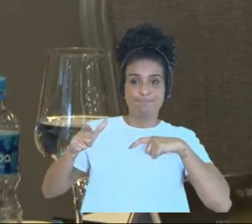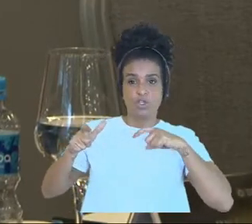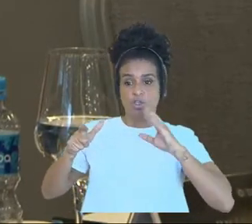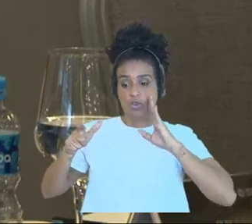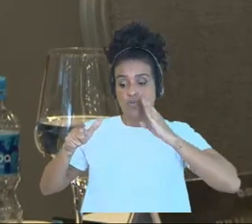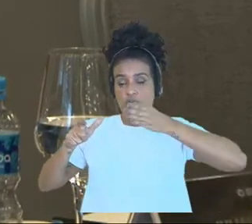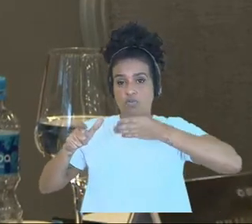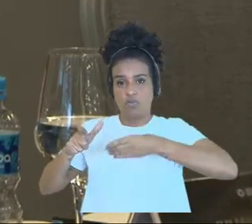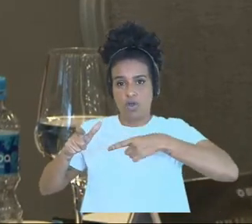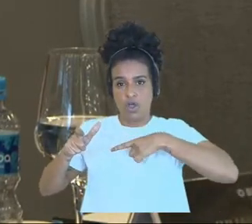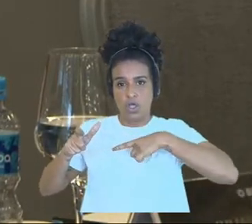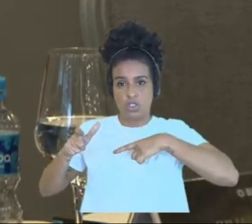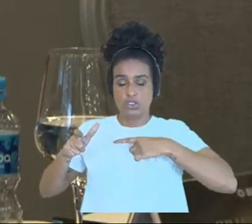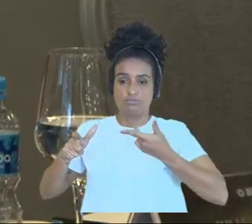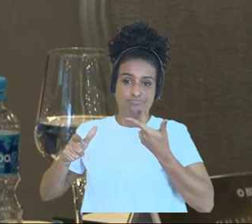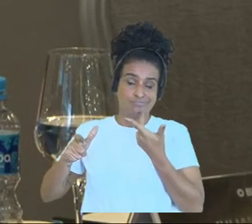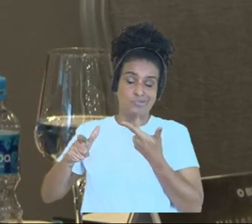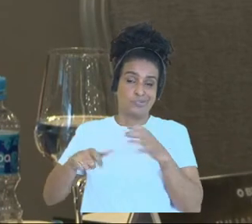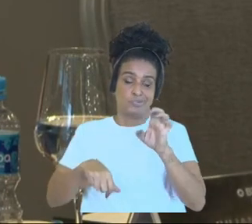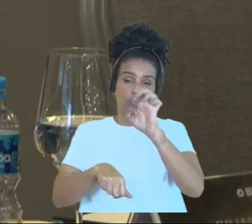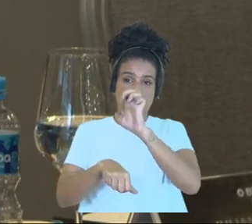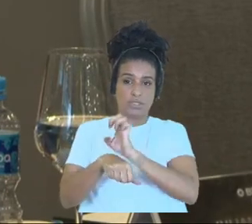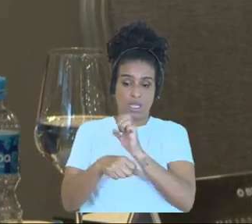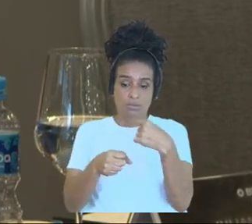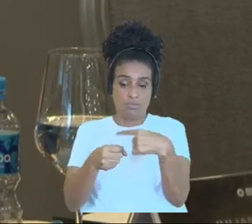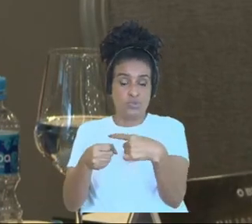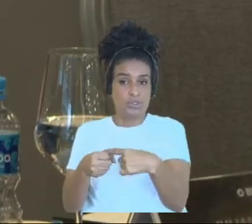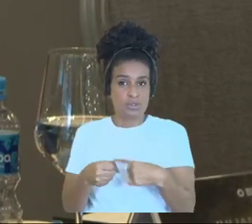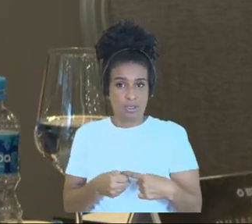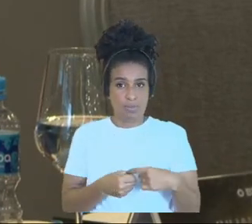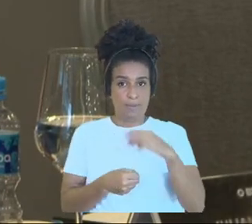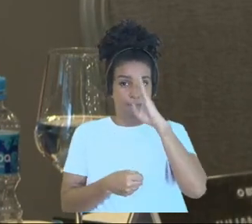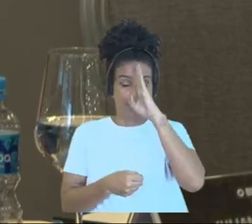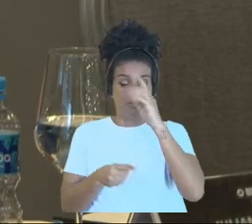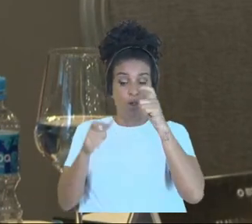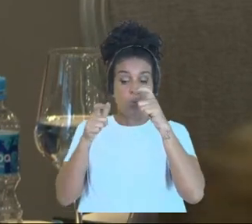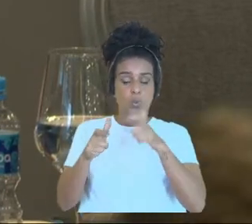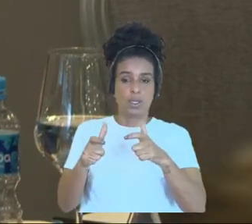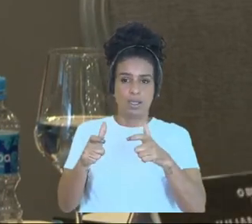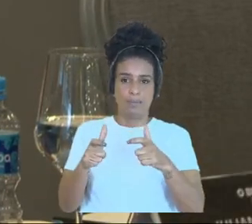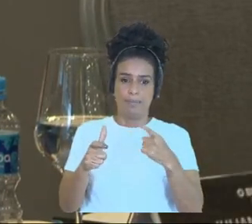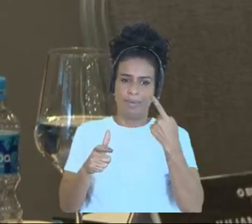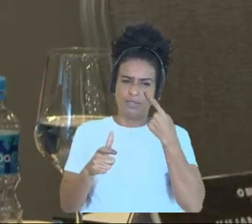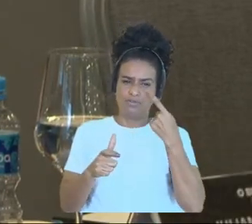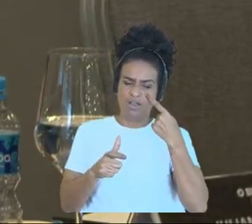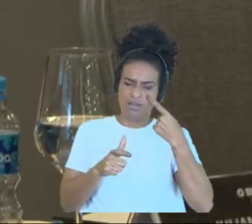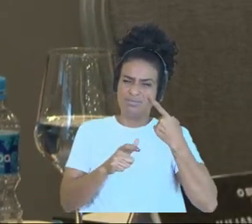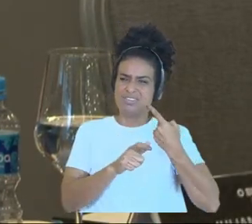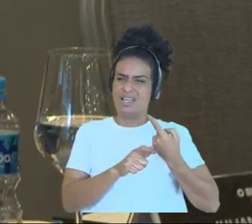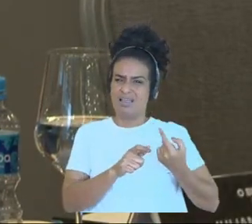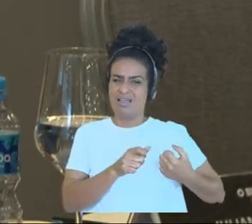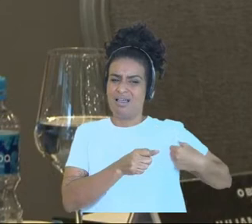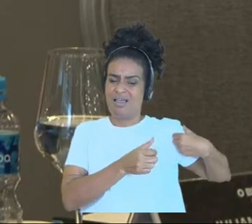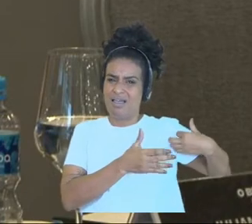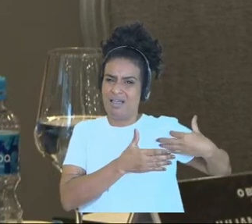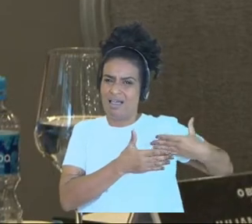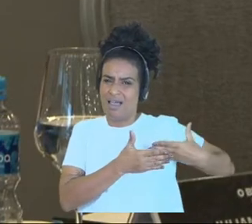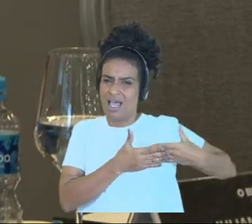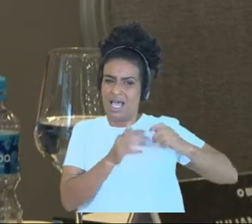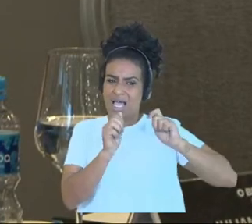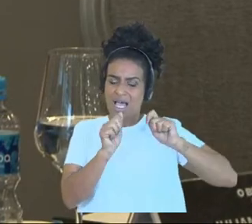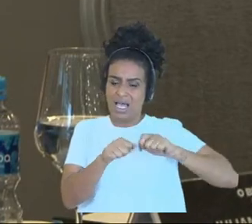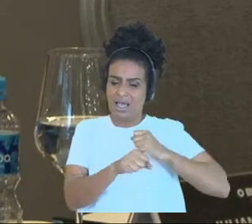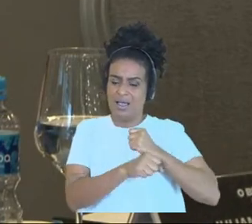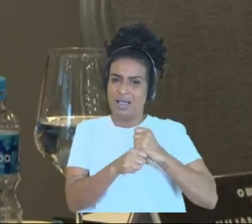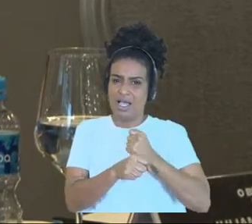concentradas nos subnacionais, ou seja, nos estados e nos municípios. Mas a gente não vê, e esse é um debate que se arrasta há anos, uma capacidade,